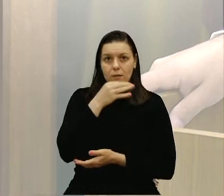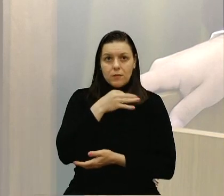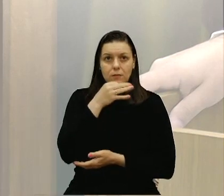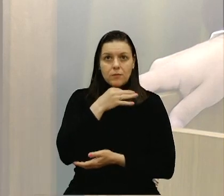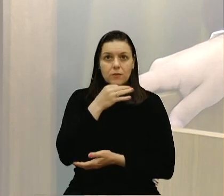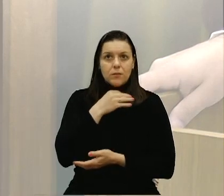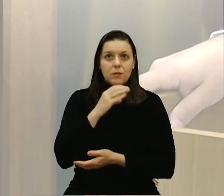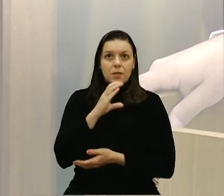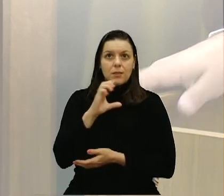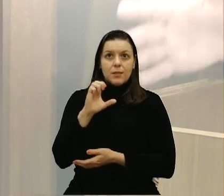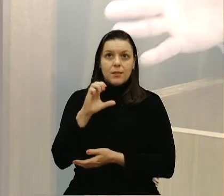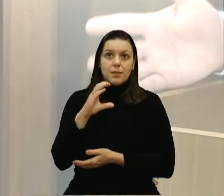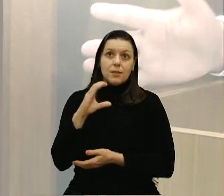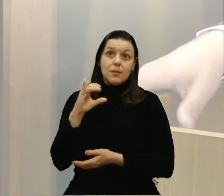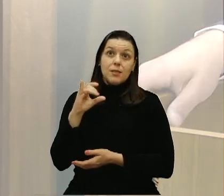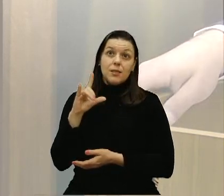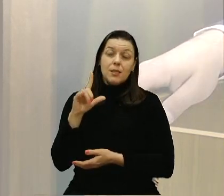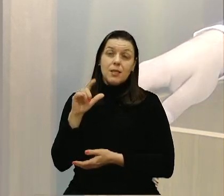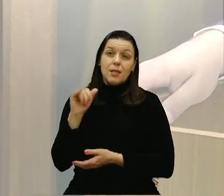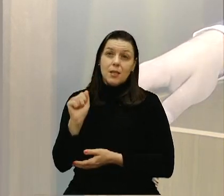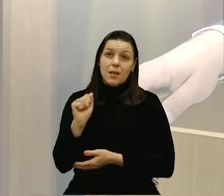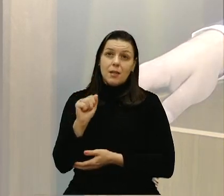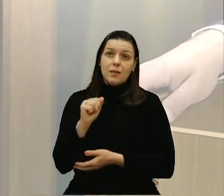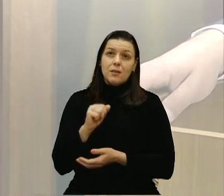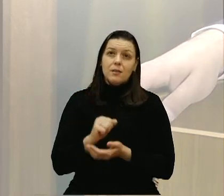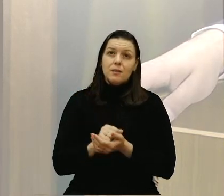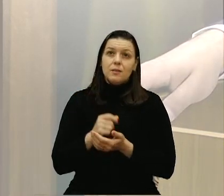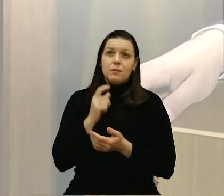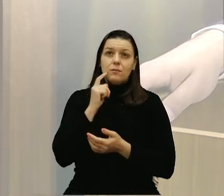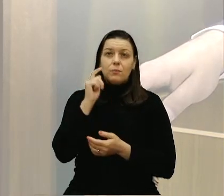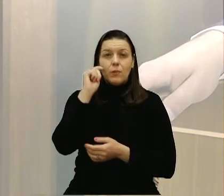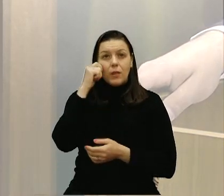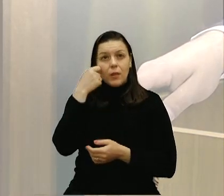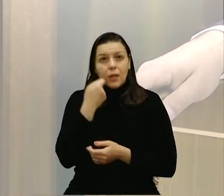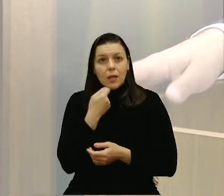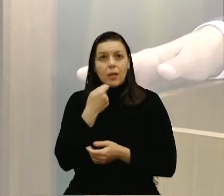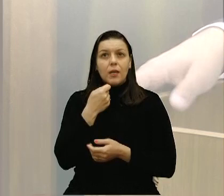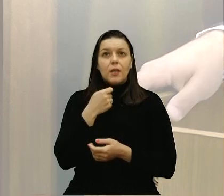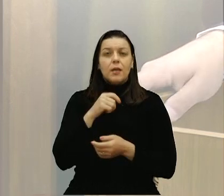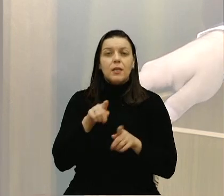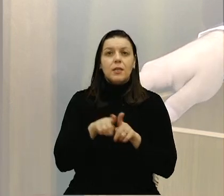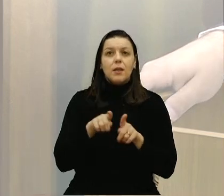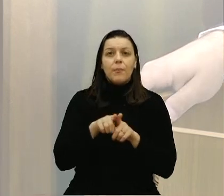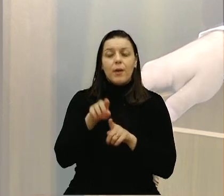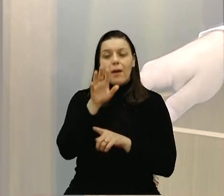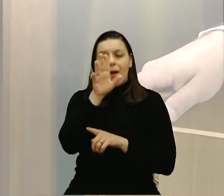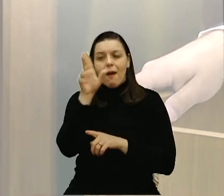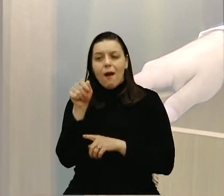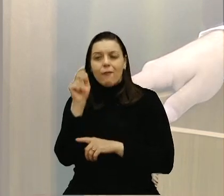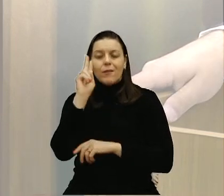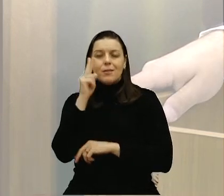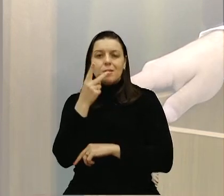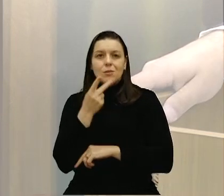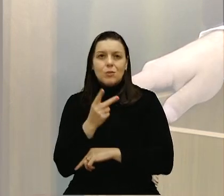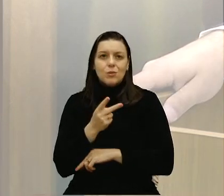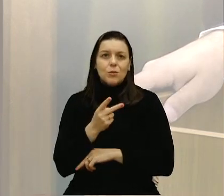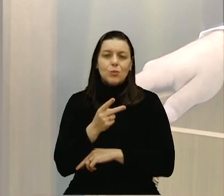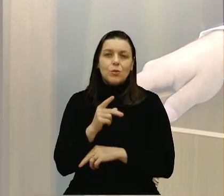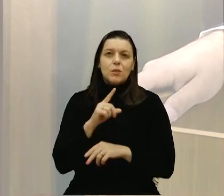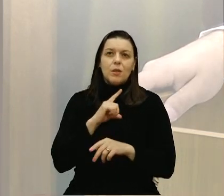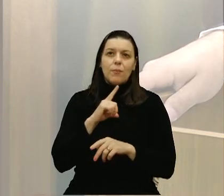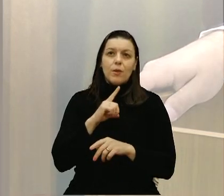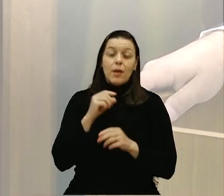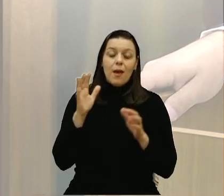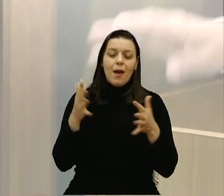Mãe Cecília. Como parlamentar negro, como africanista, como historiador, mas também contemplando e enchendo